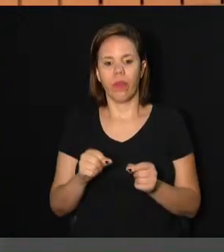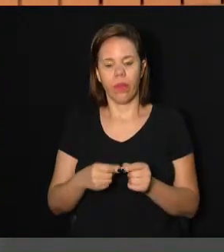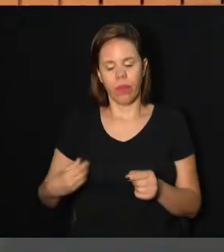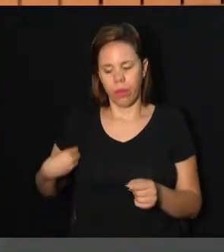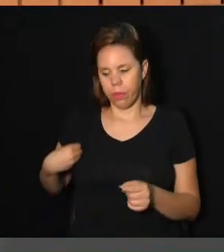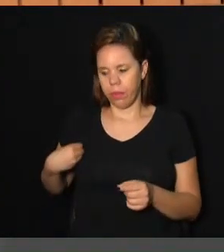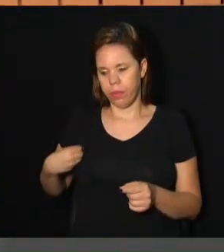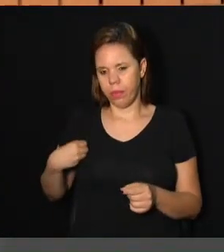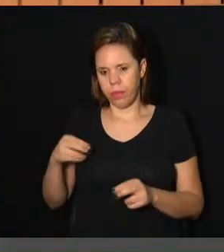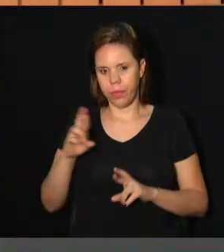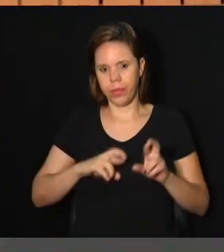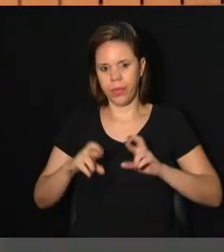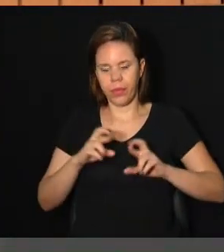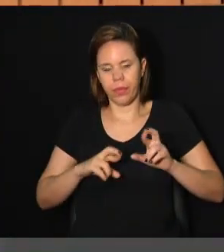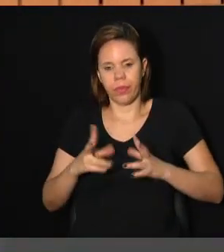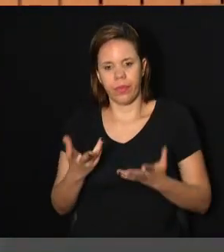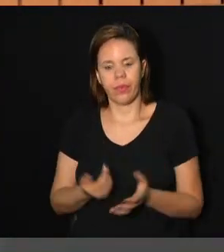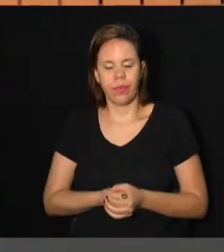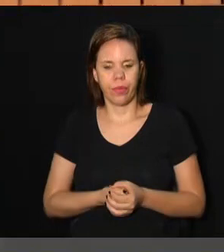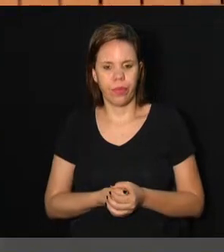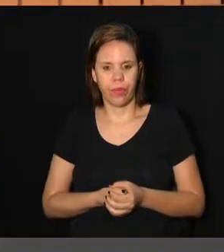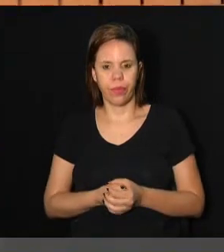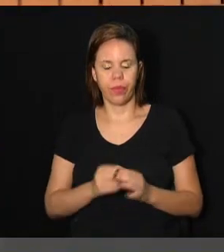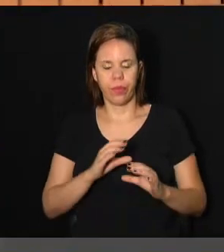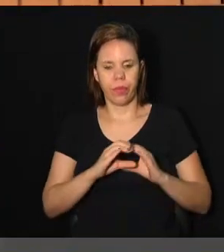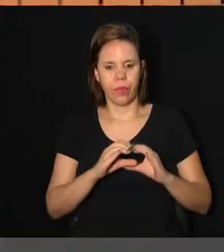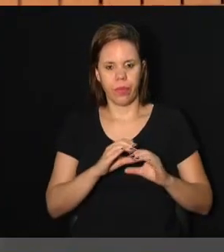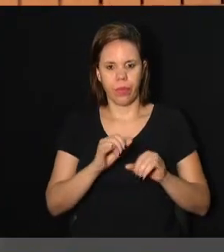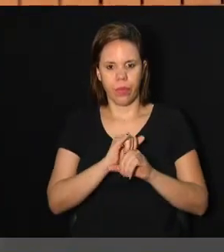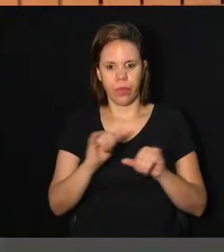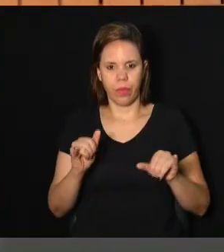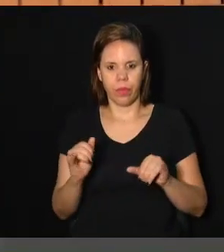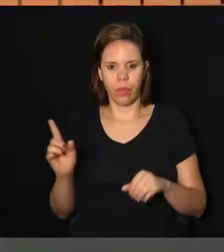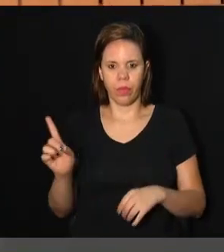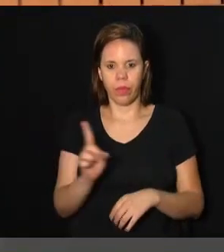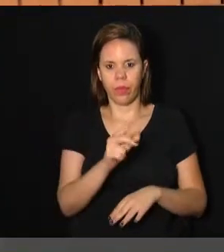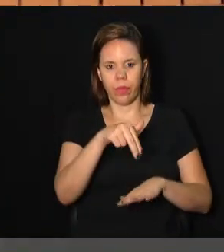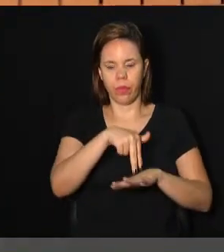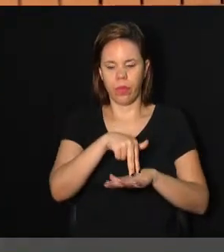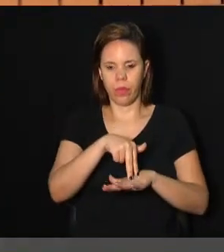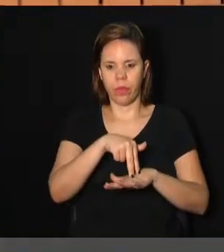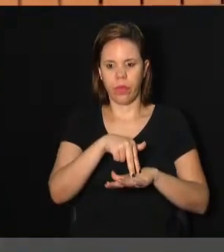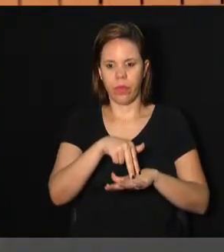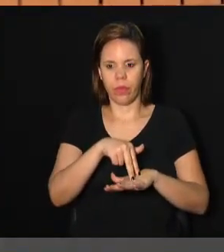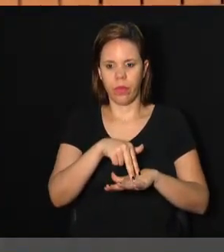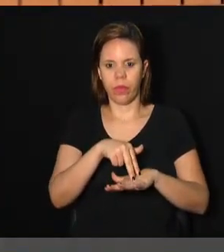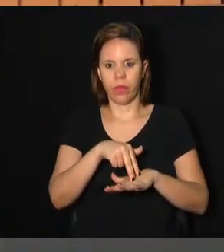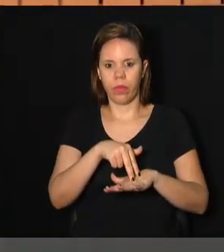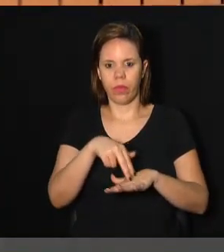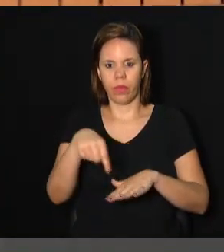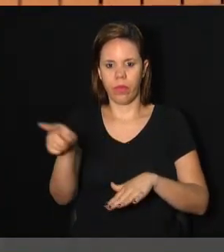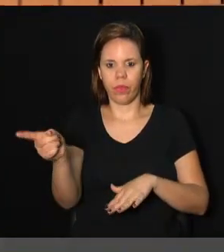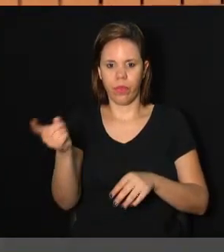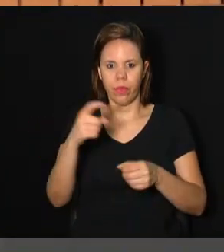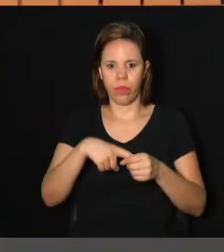a verificação dos vereadores presentes, aos comunicados e às idas e vindas à tribuna, no máximo 8